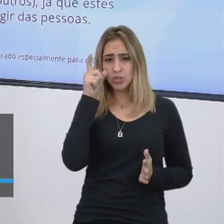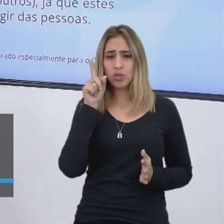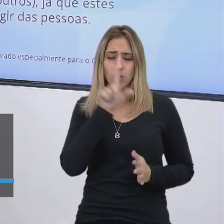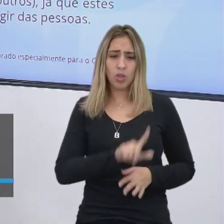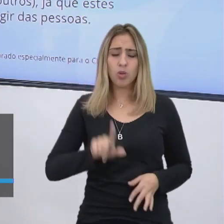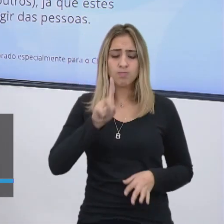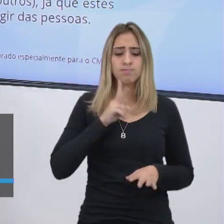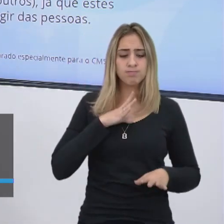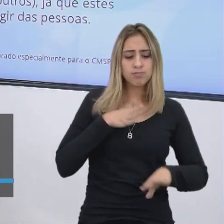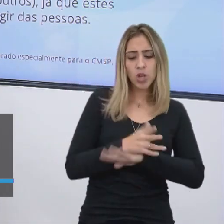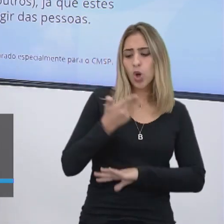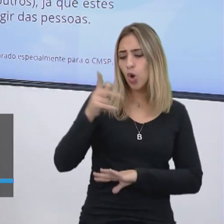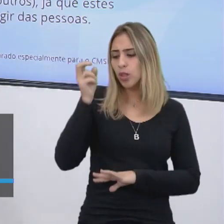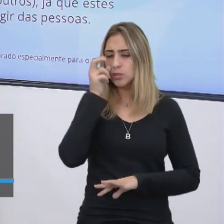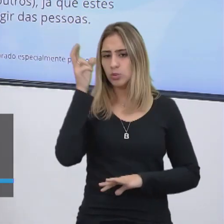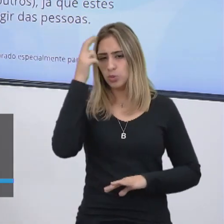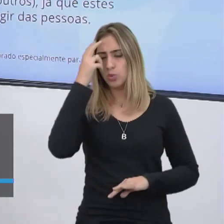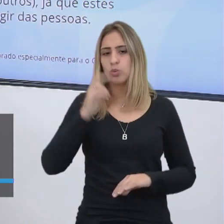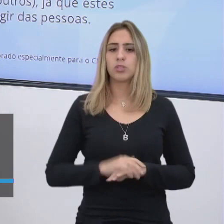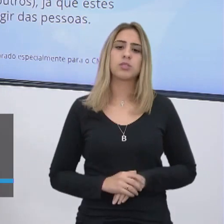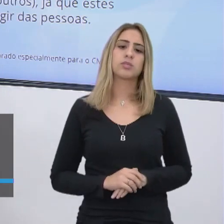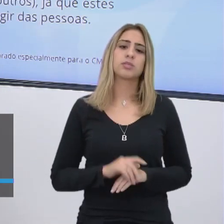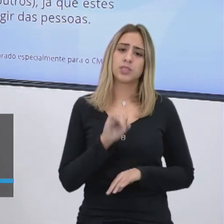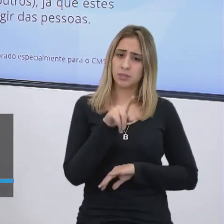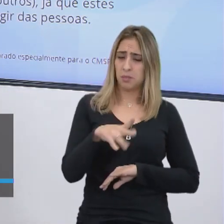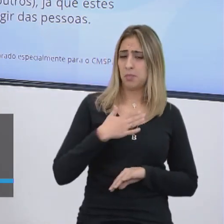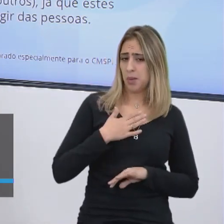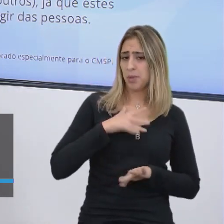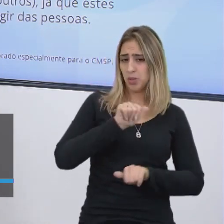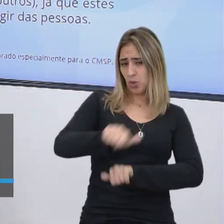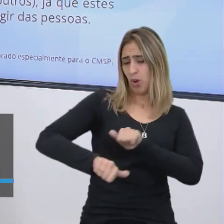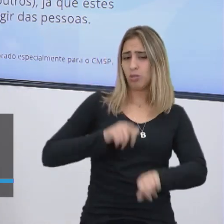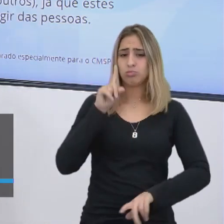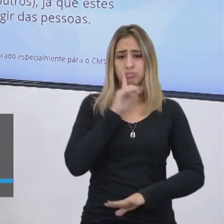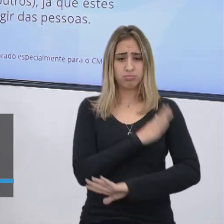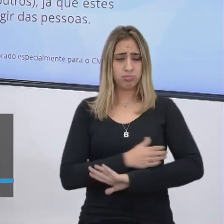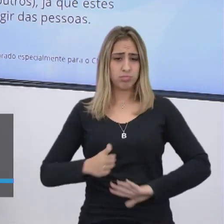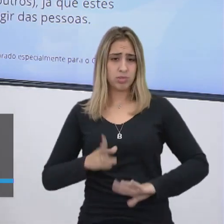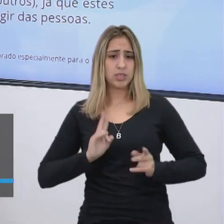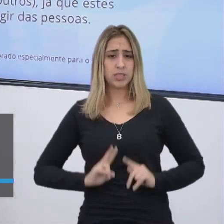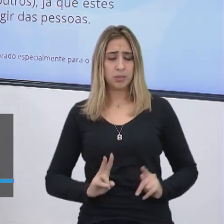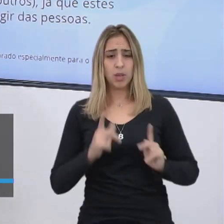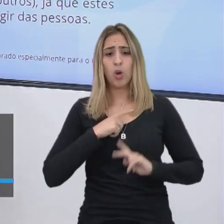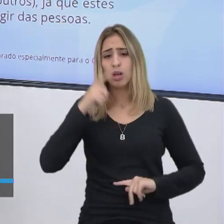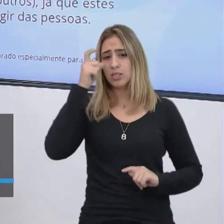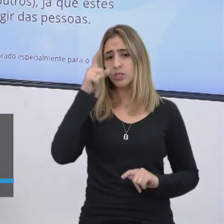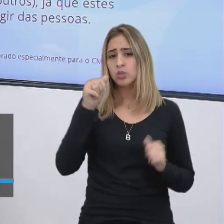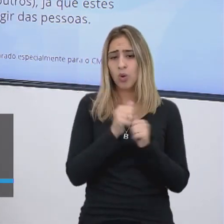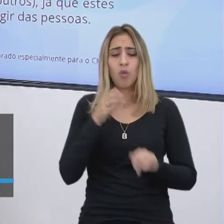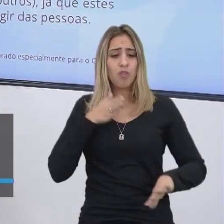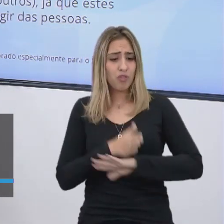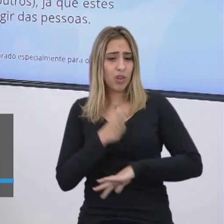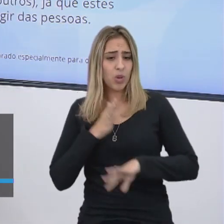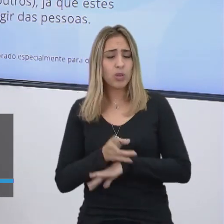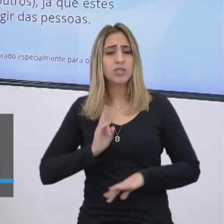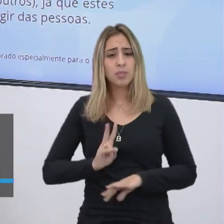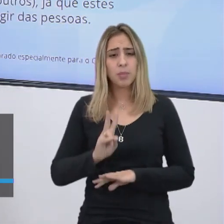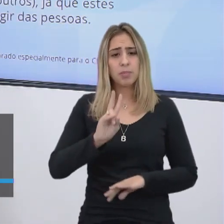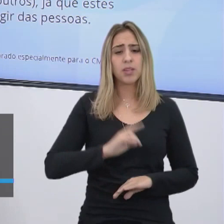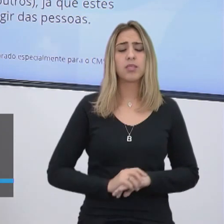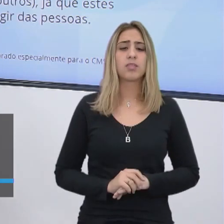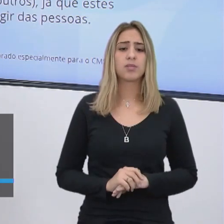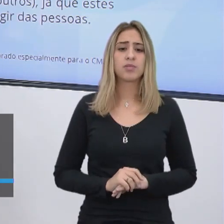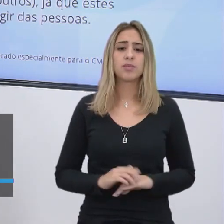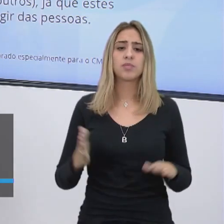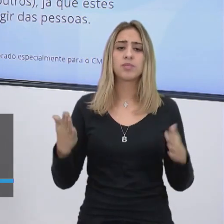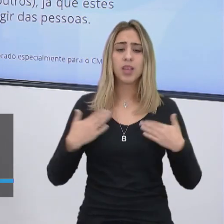obviamente, pertencem a outras culturas, se isso, para mim, se torna algo cotidiano, se eu assisto isso com uma frequência, uma continuidade,